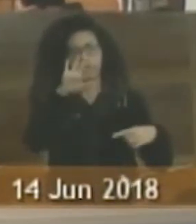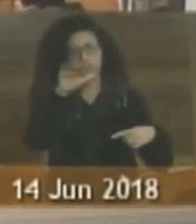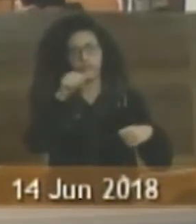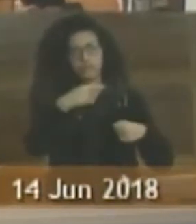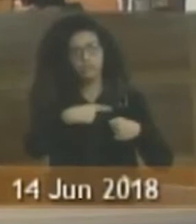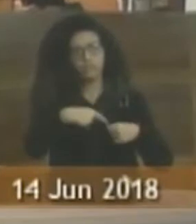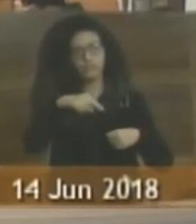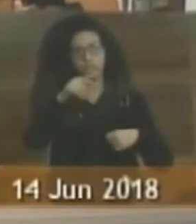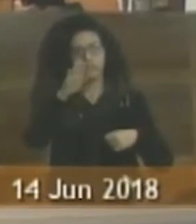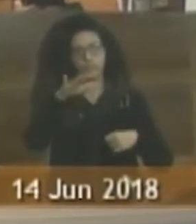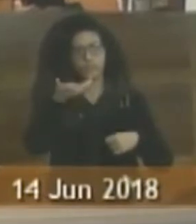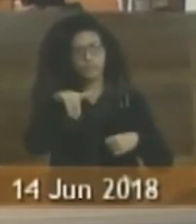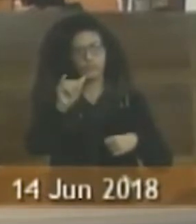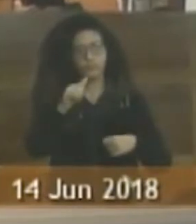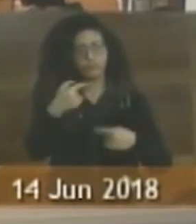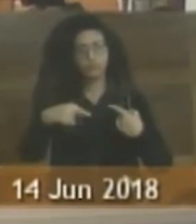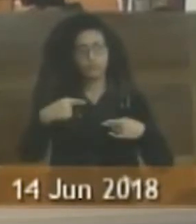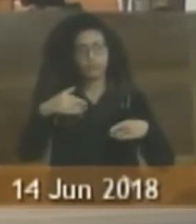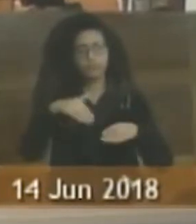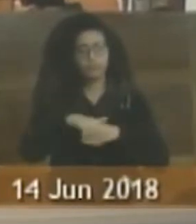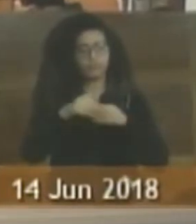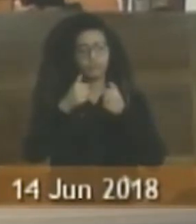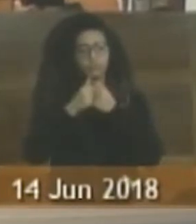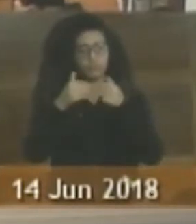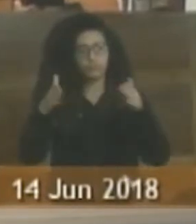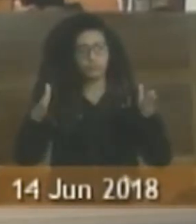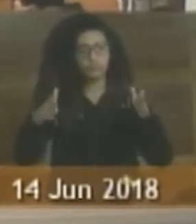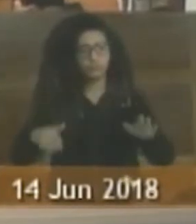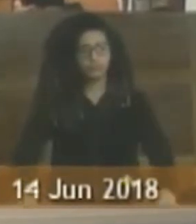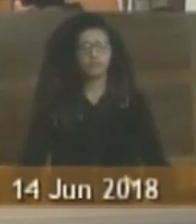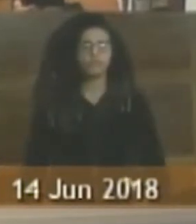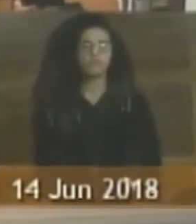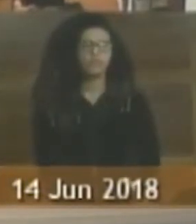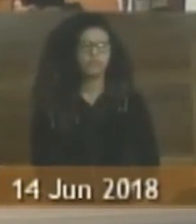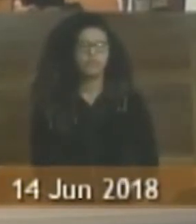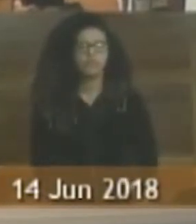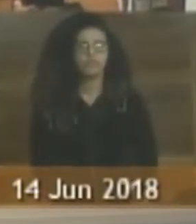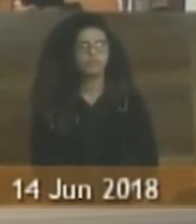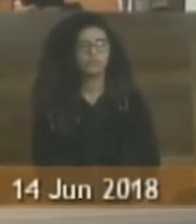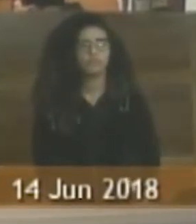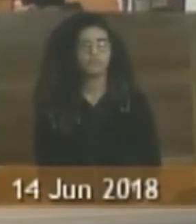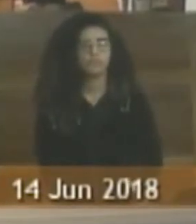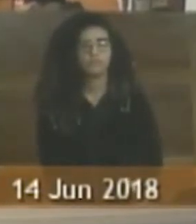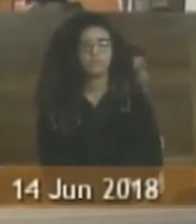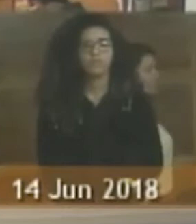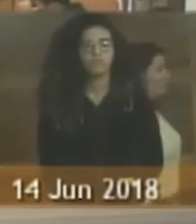Bracuí. Em discussão, não havendo oradores, votação aberta.